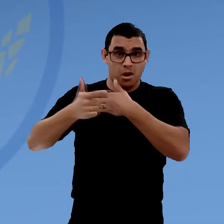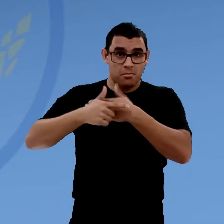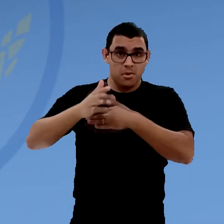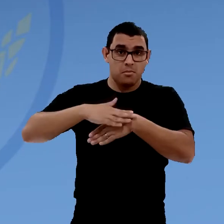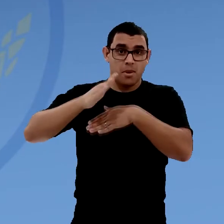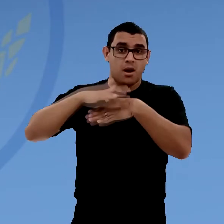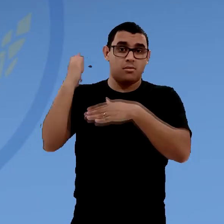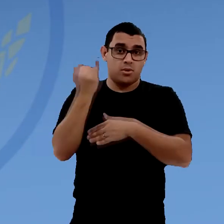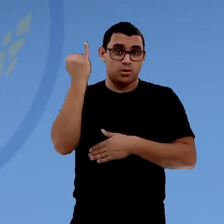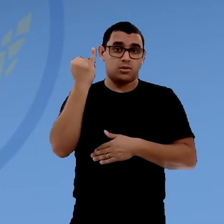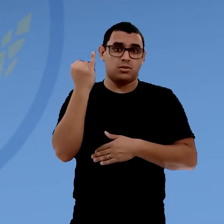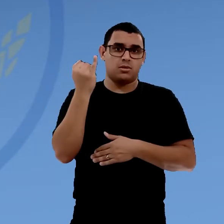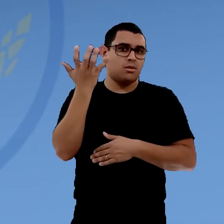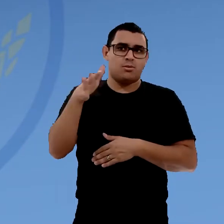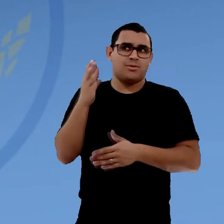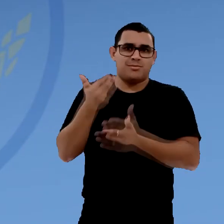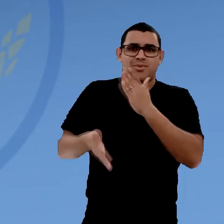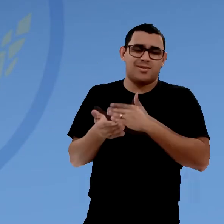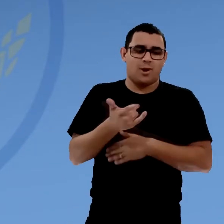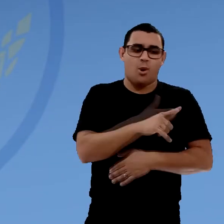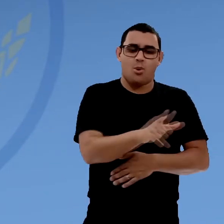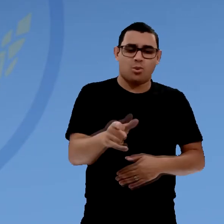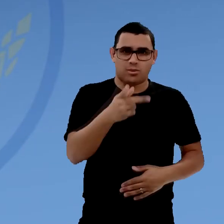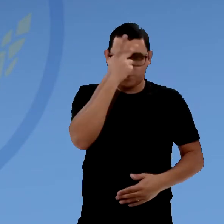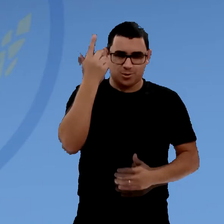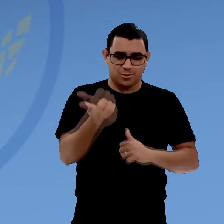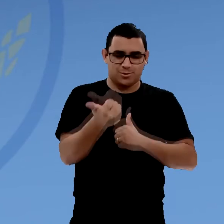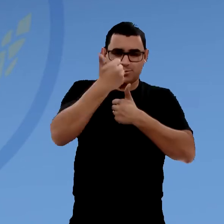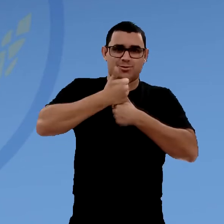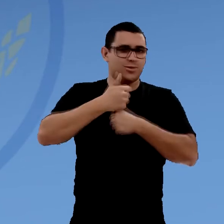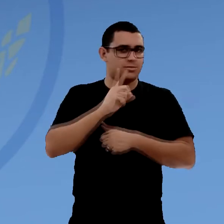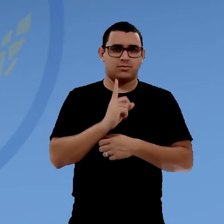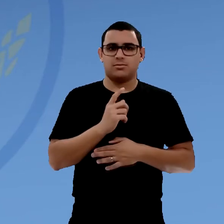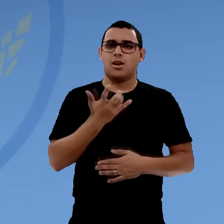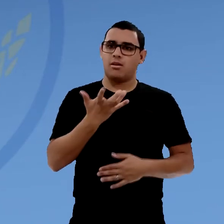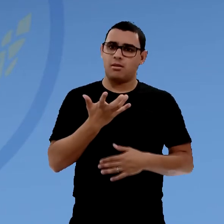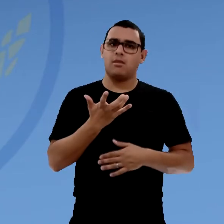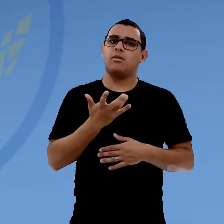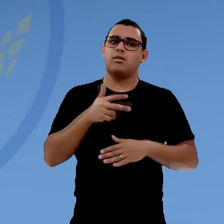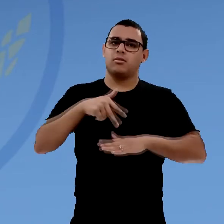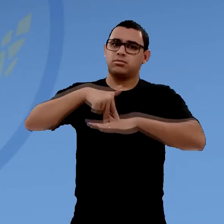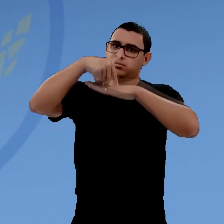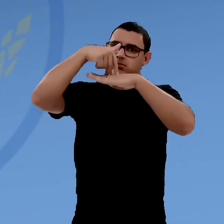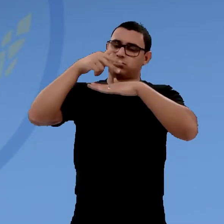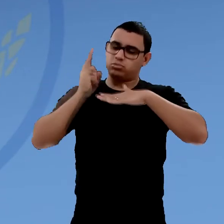papel social, ela não vai querer perder aquilo ali para outras pessoas. Então a tendência é que quem